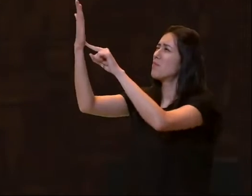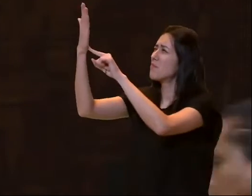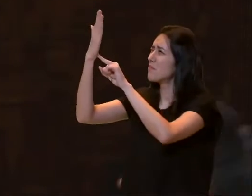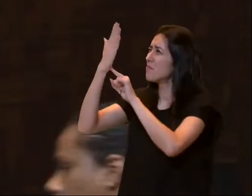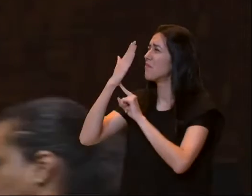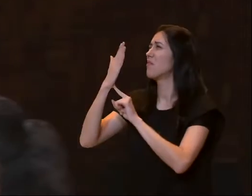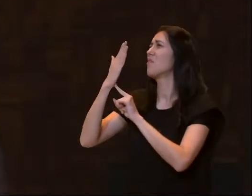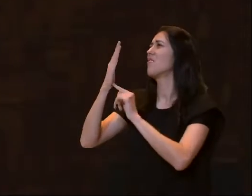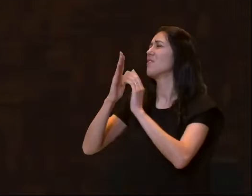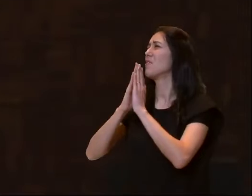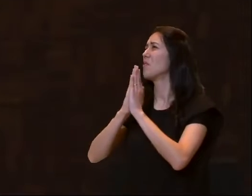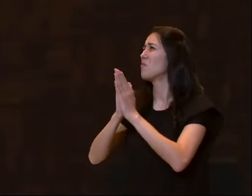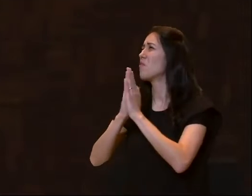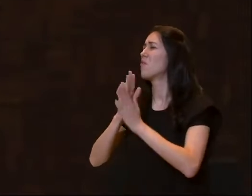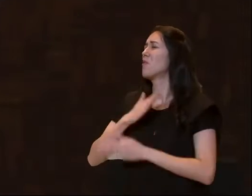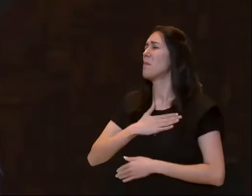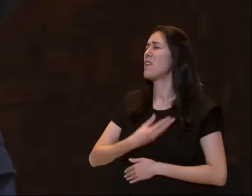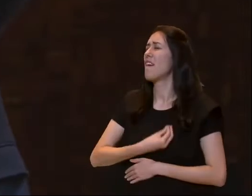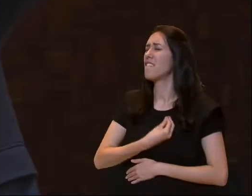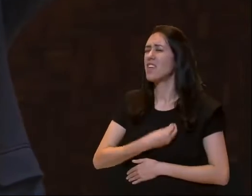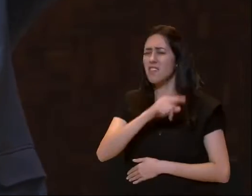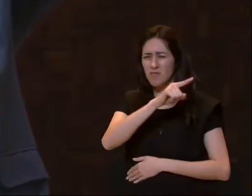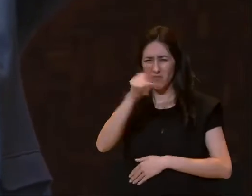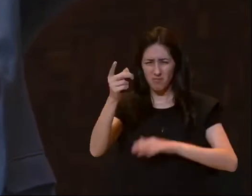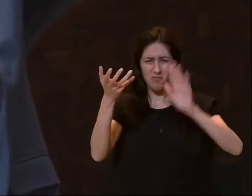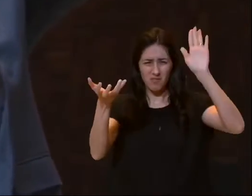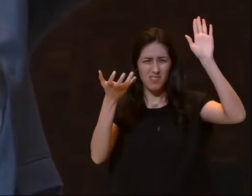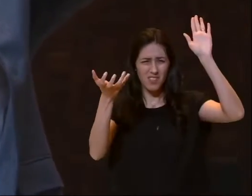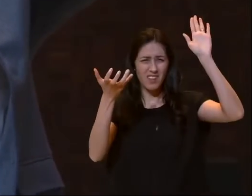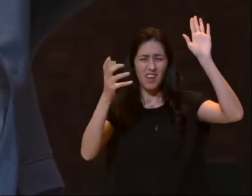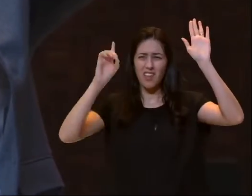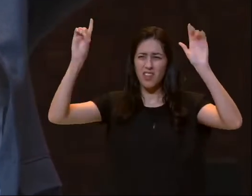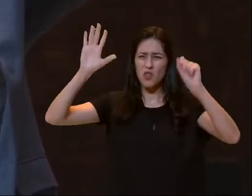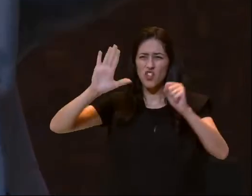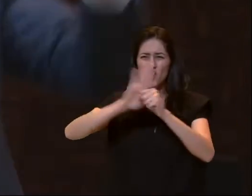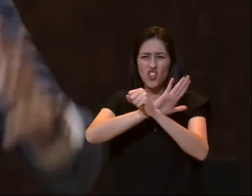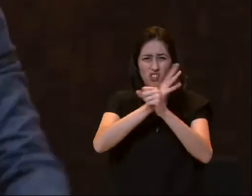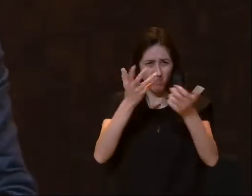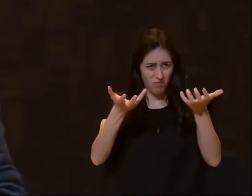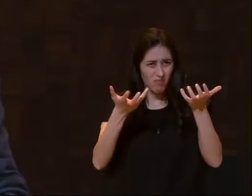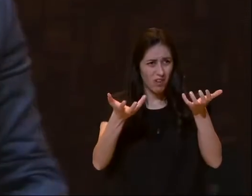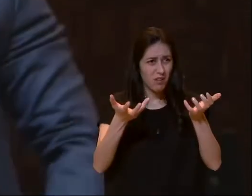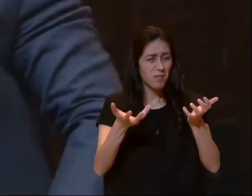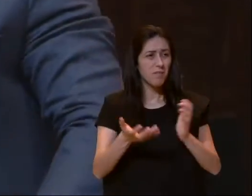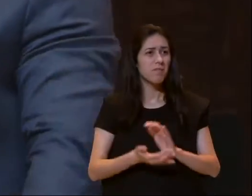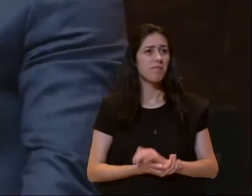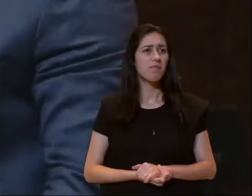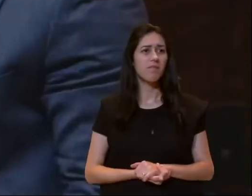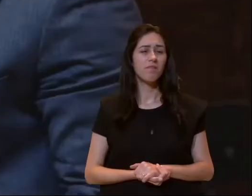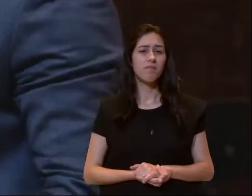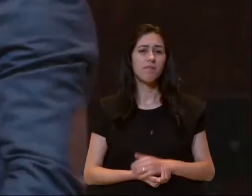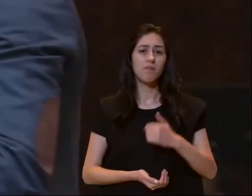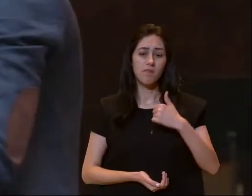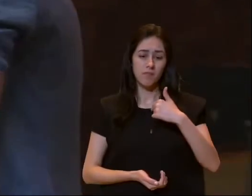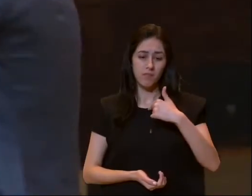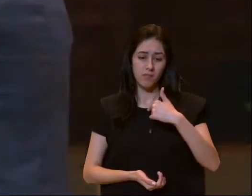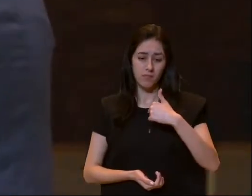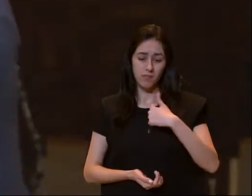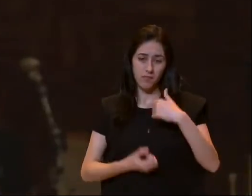manifesta na minha vida. Quantos querem ser cheios de Deus? Eu quero te explicar,